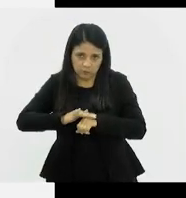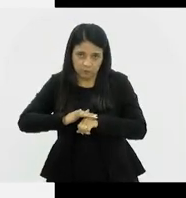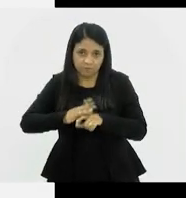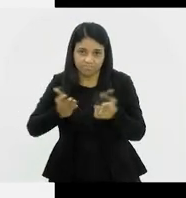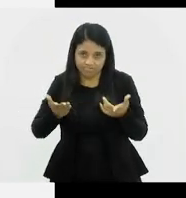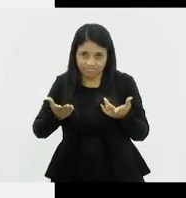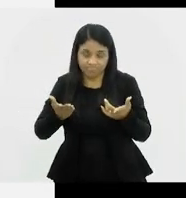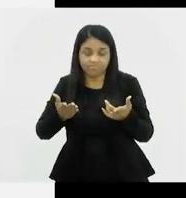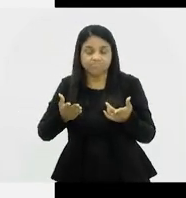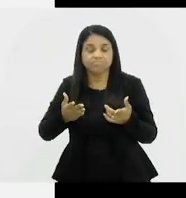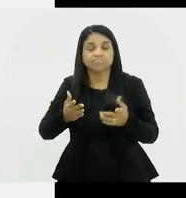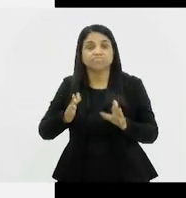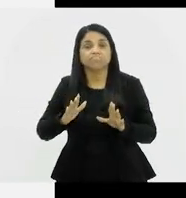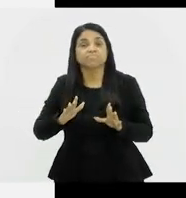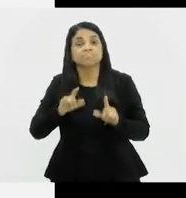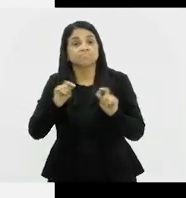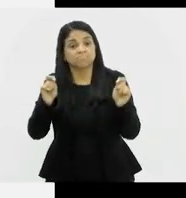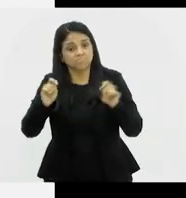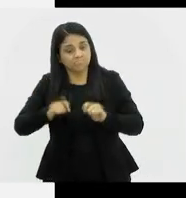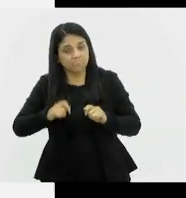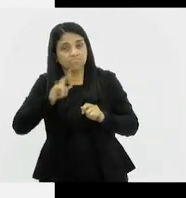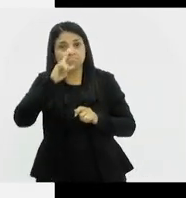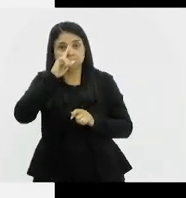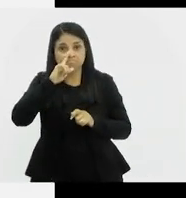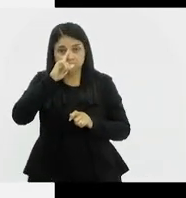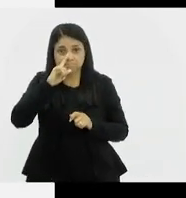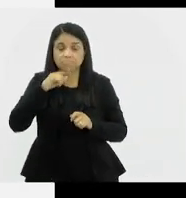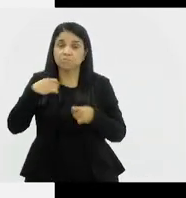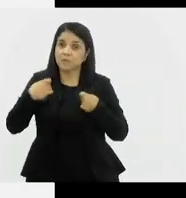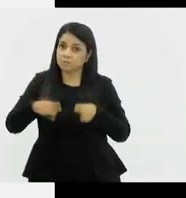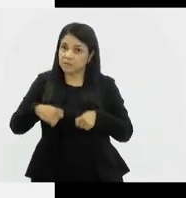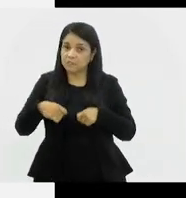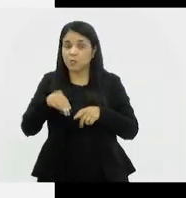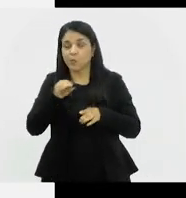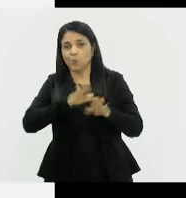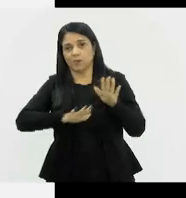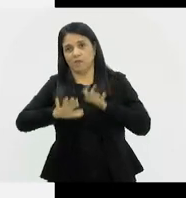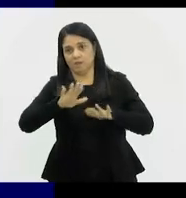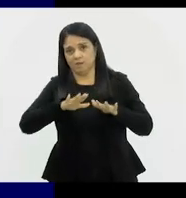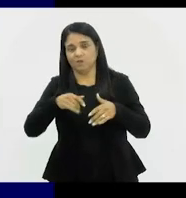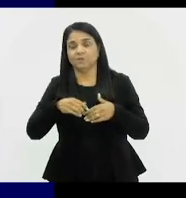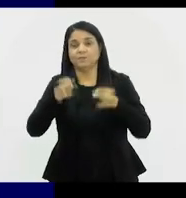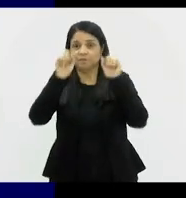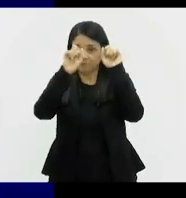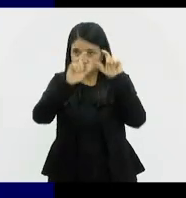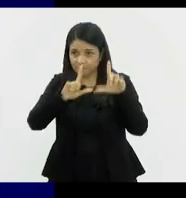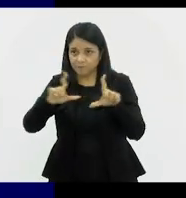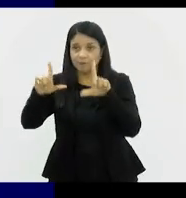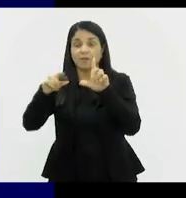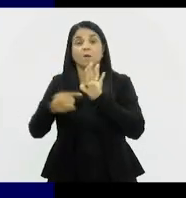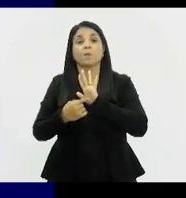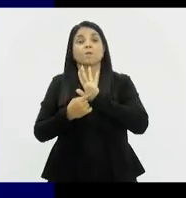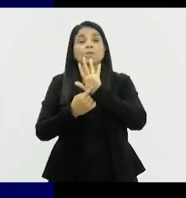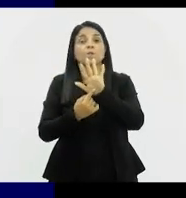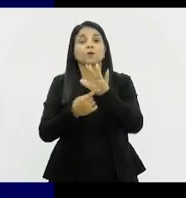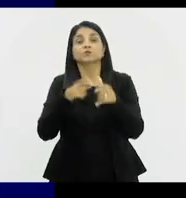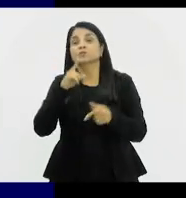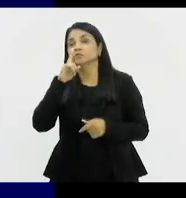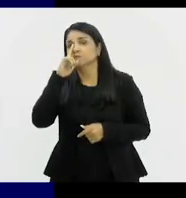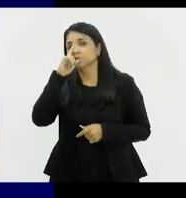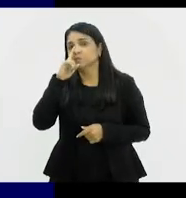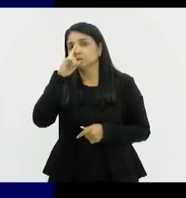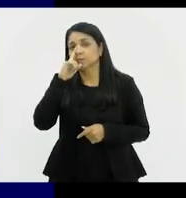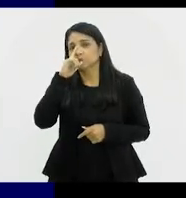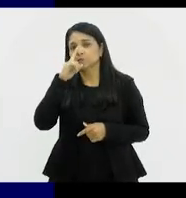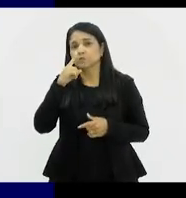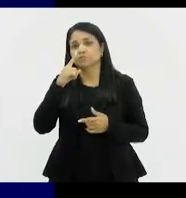tantos riscos com o nosso envelhecimento. Próximo. E aí mostra o risco de